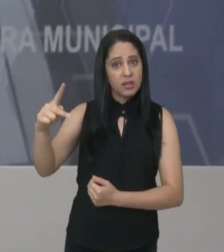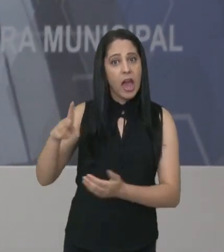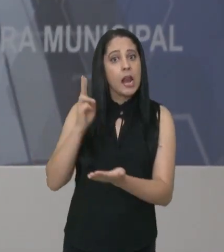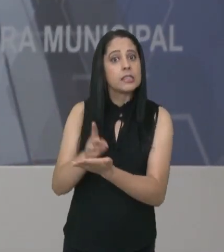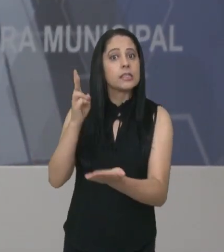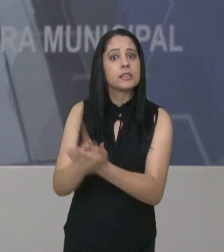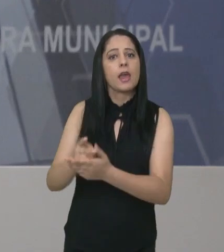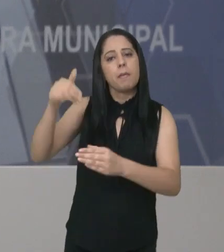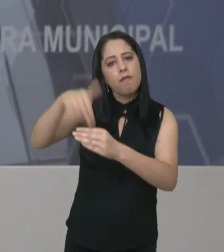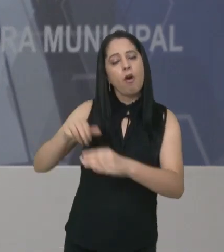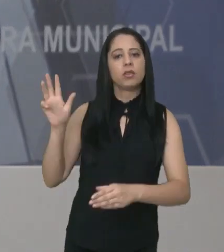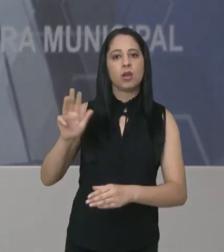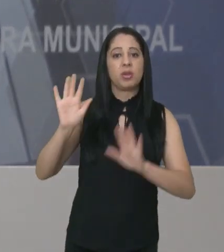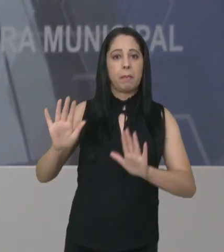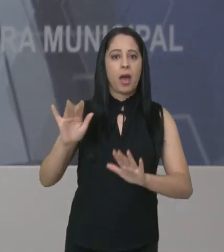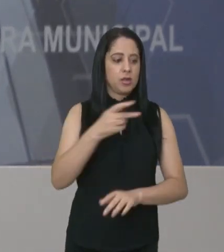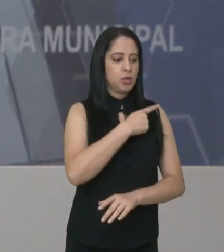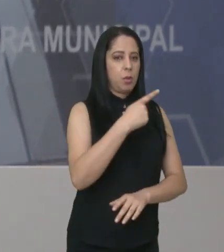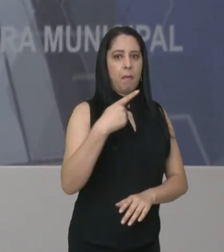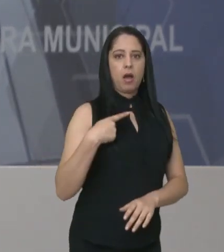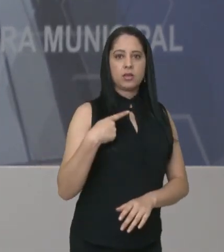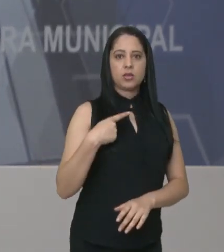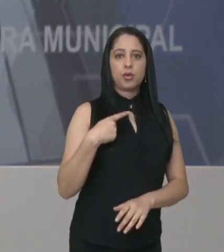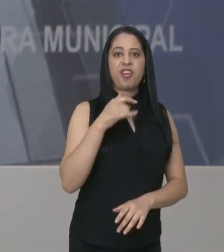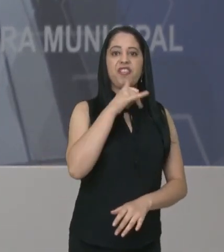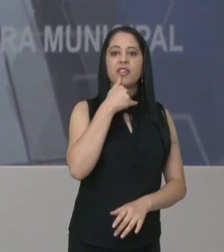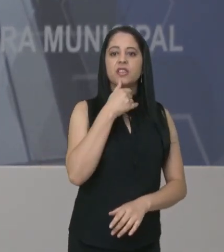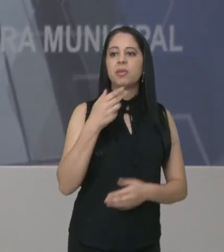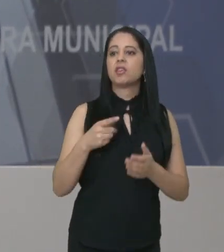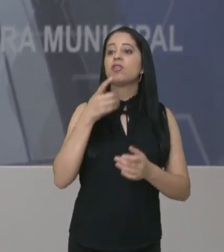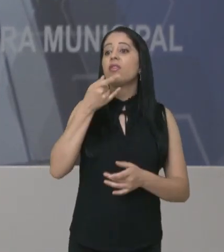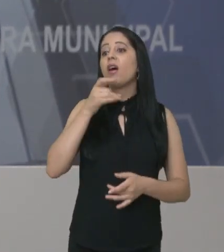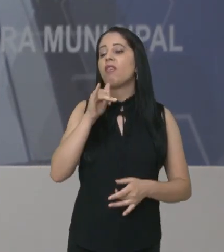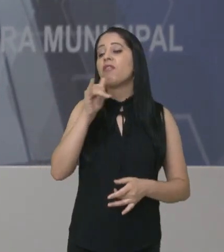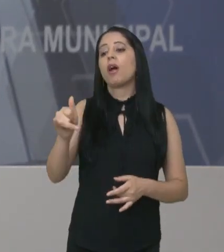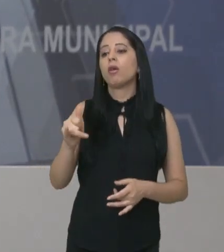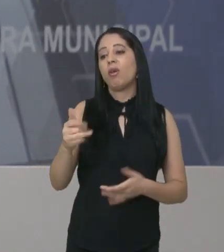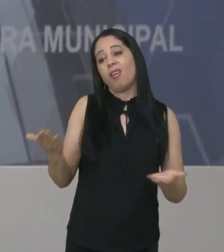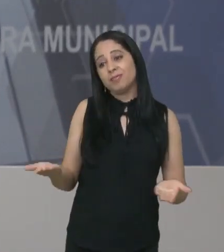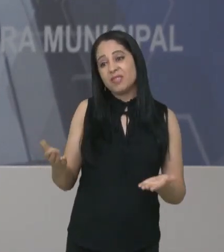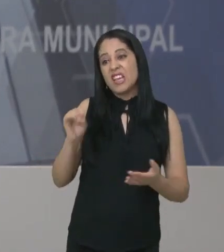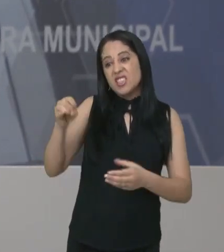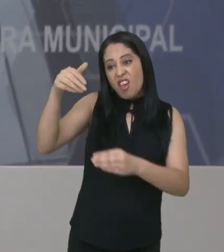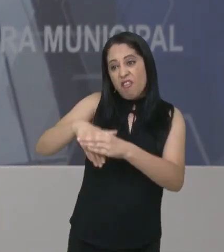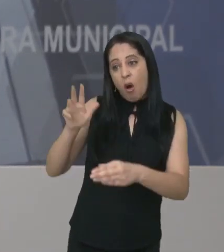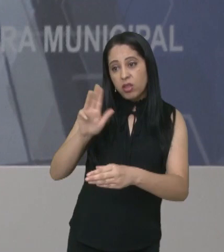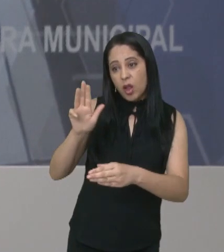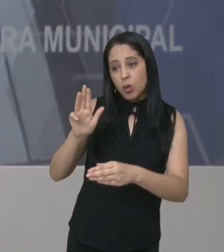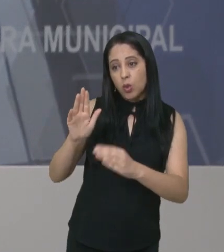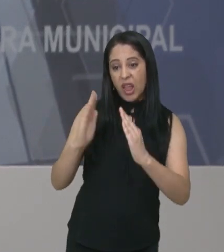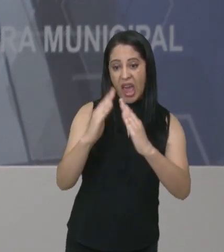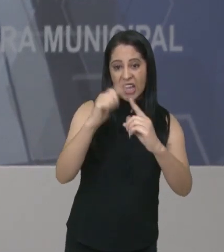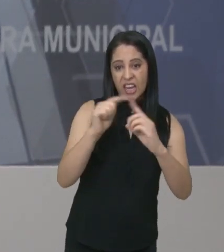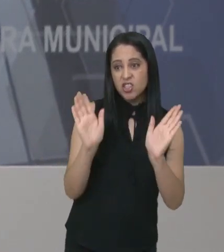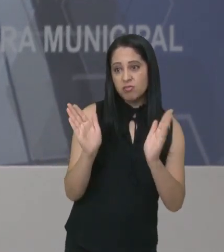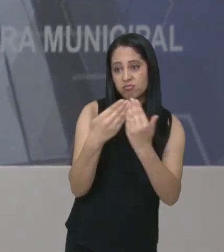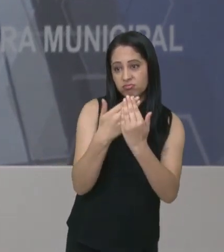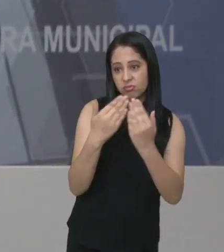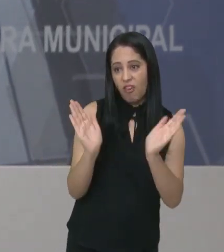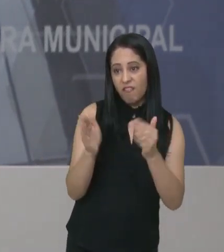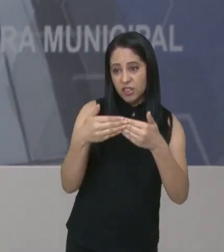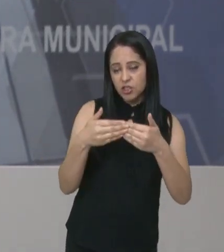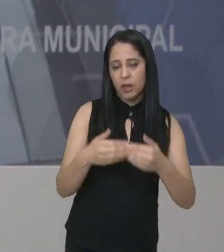o pastor, infelizmente, falou que ele ia fechar a igreja. Aí eu falei para Dona Maria, e eu